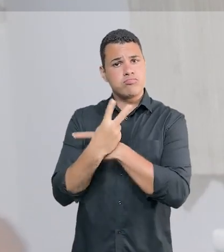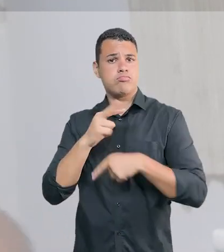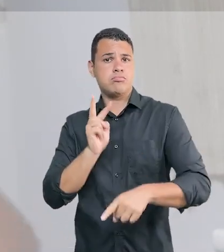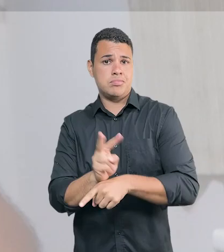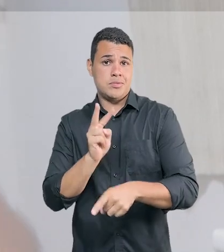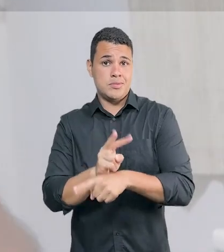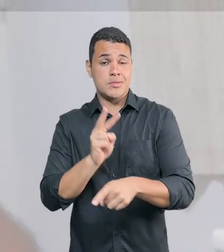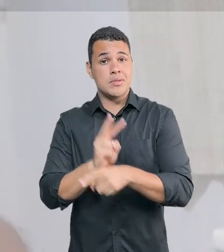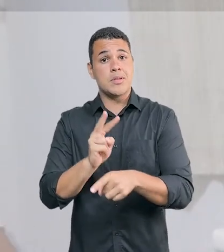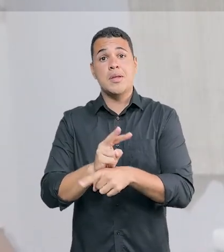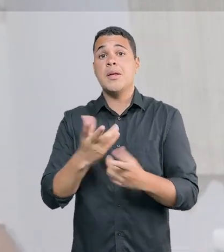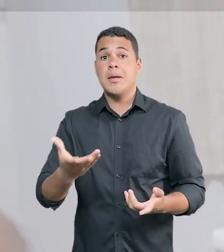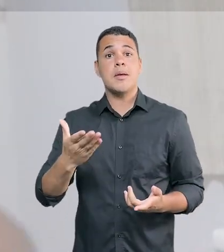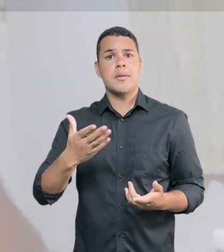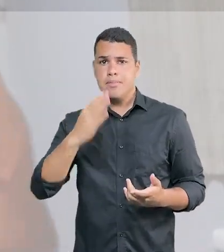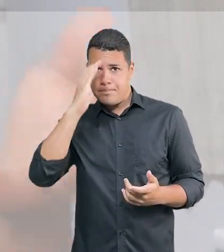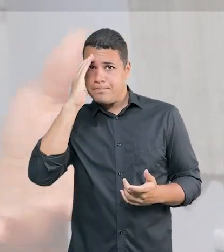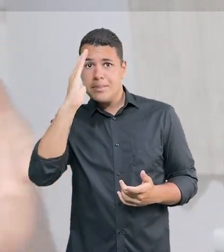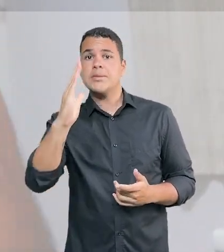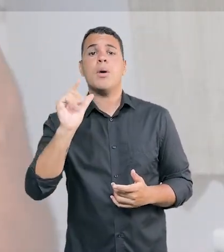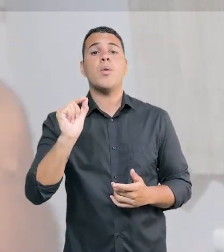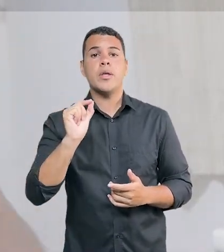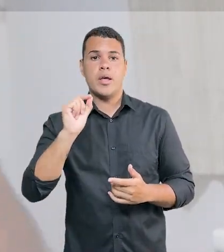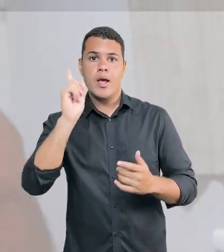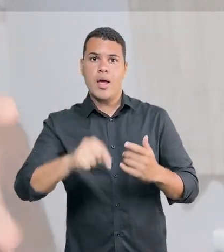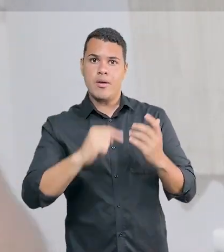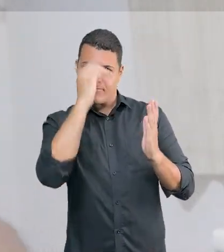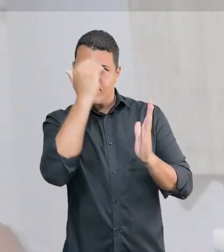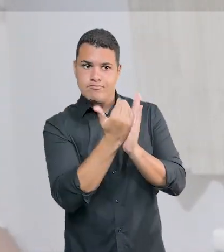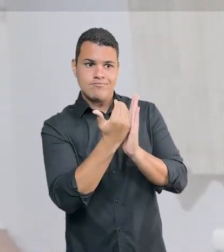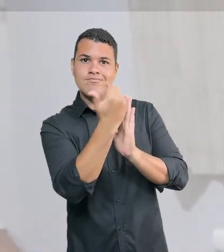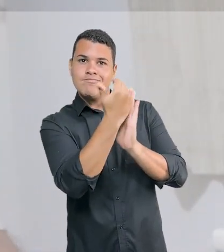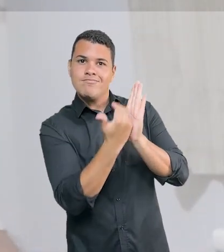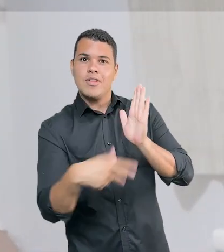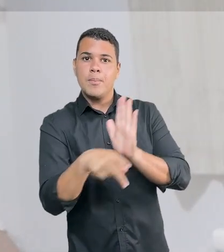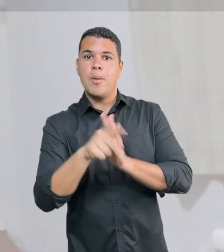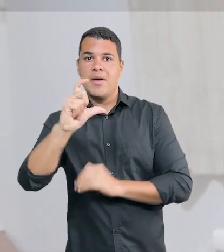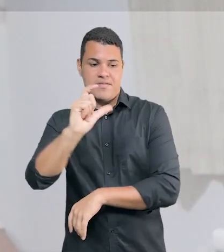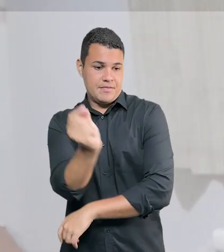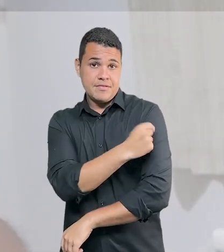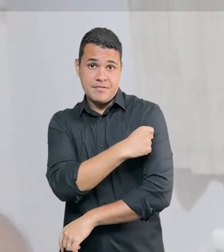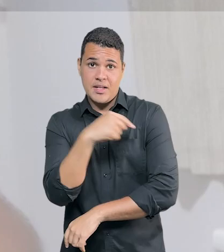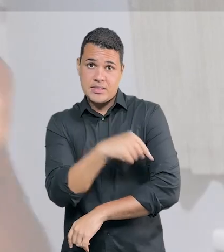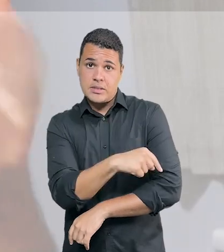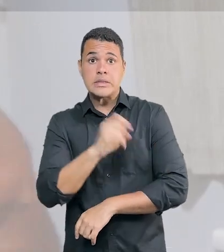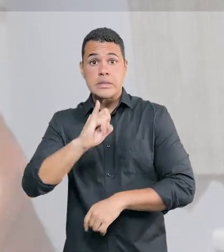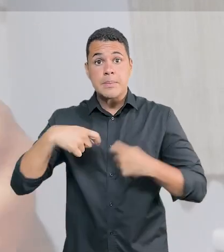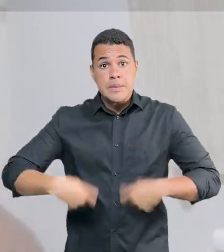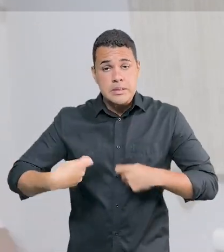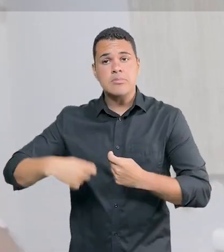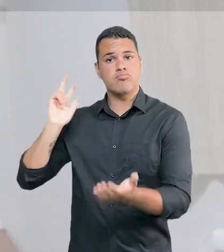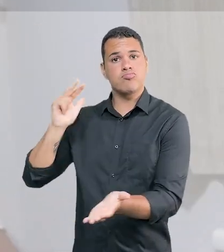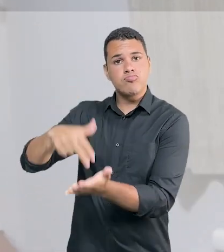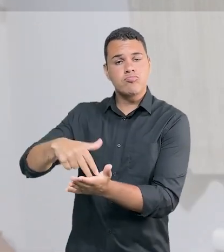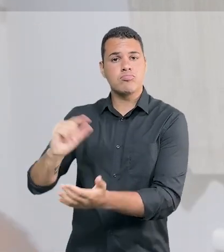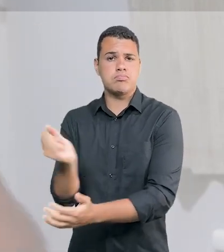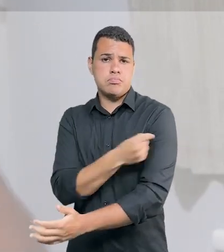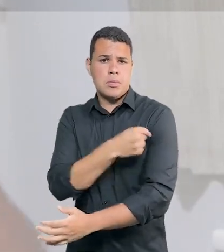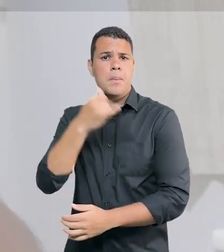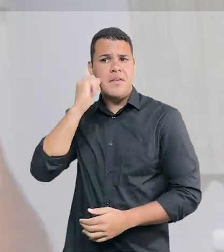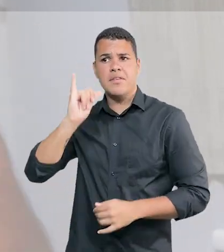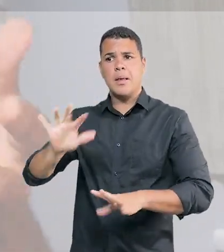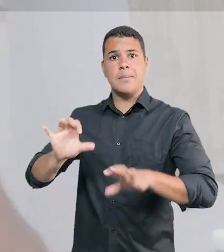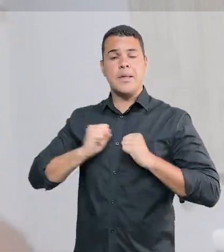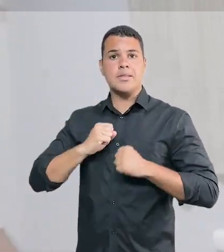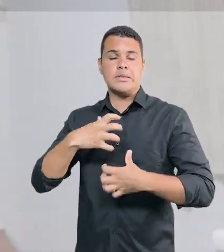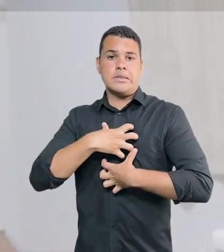né, a convocação, obviamente, para estar em dia com a vacinação contra a Covid-19, para diminuir justamente o risco